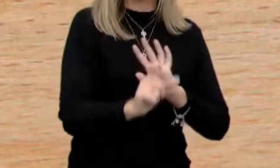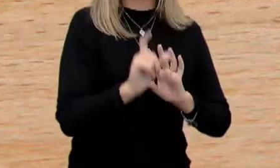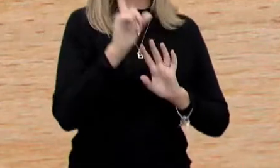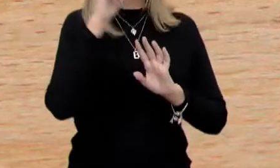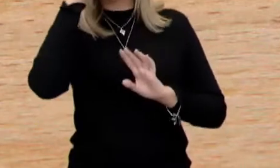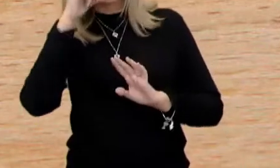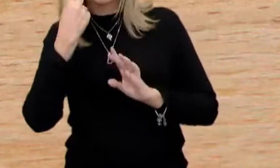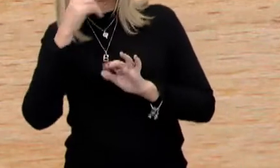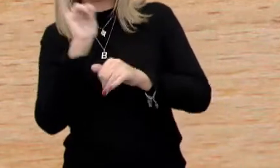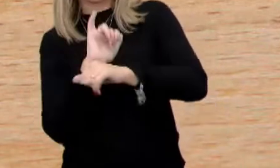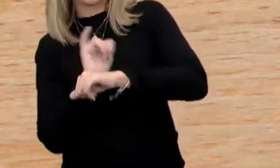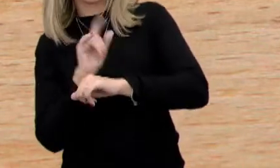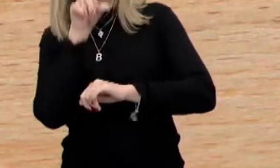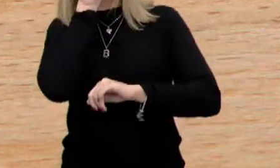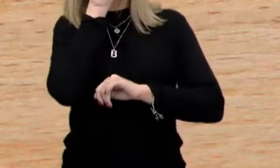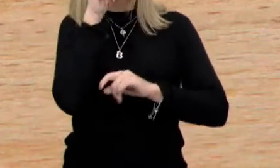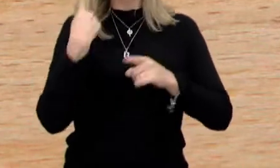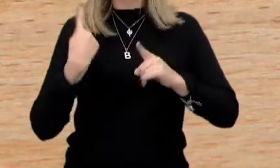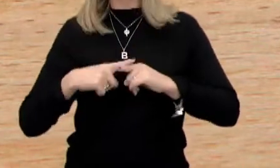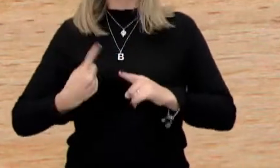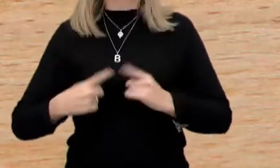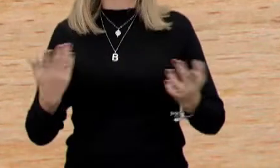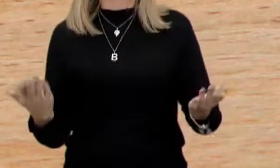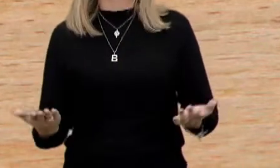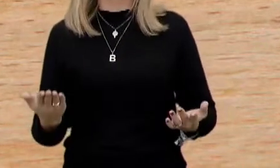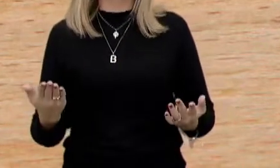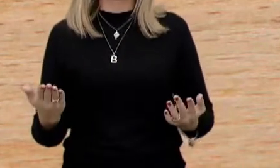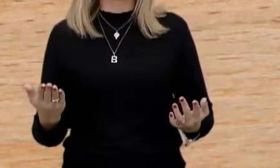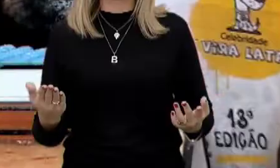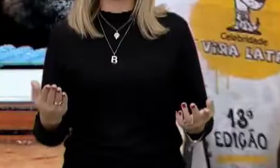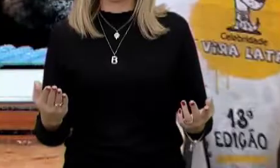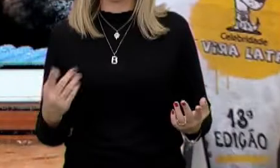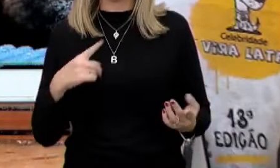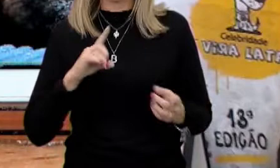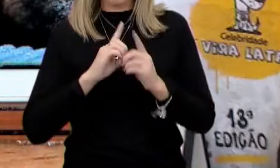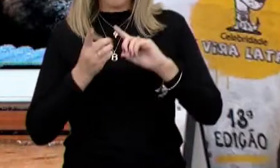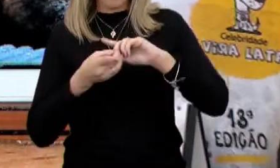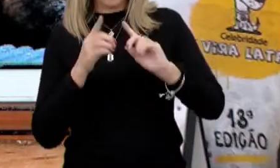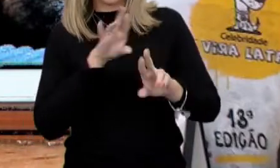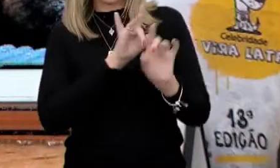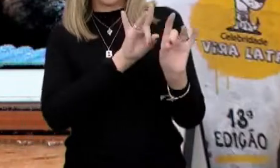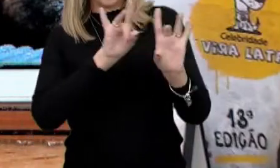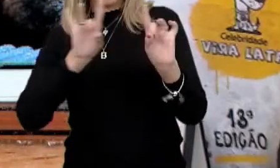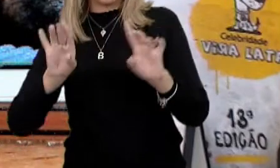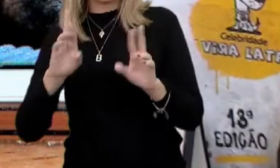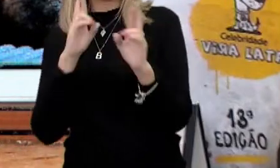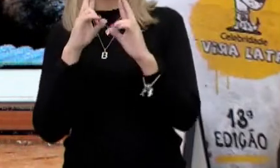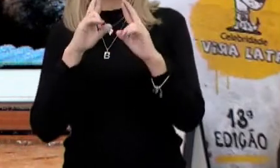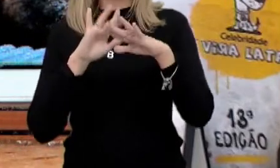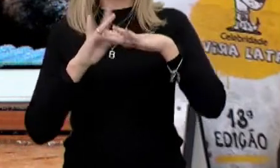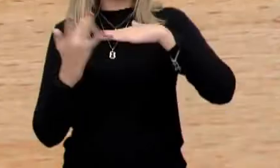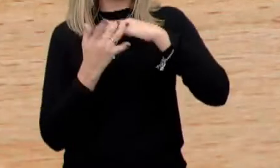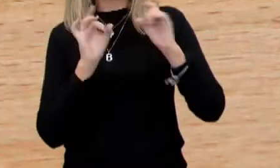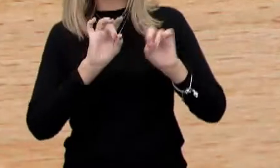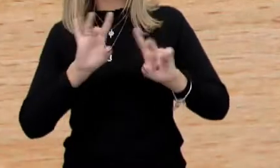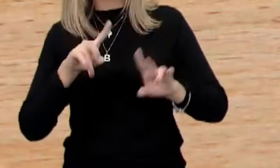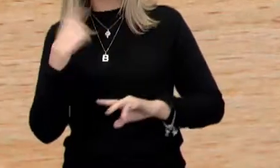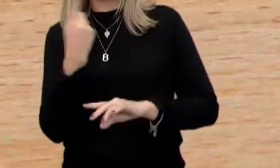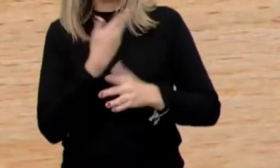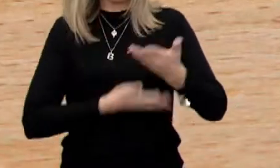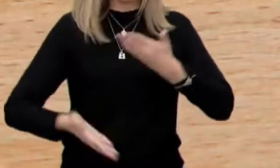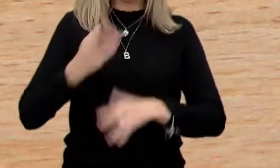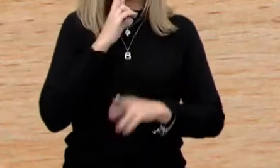para YouTube, uma pessoa para Twitter. Por quê? A dinâmica de cada rede é diferente, ou a expectativa de interação e